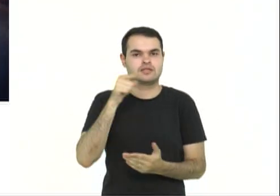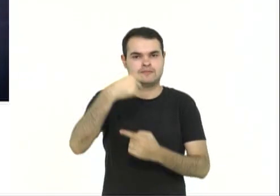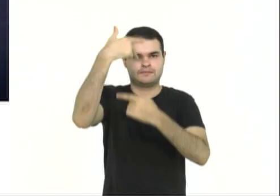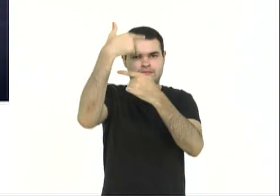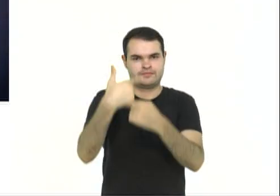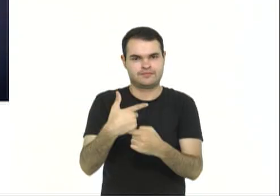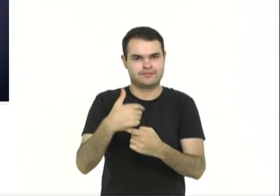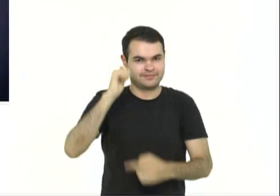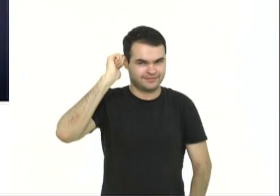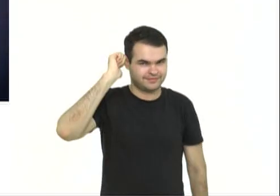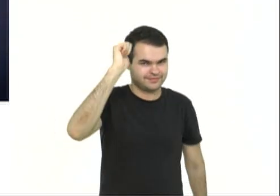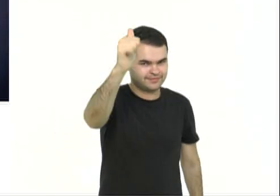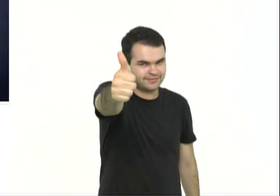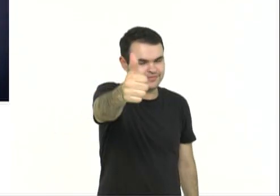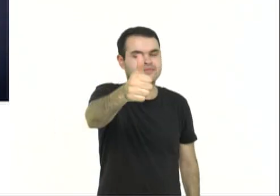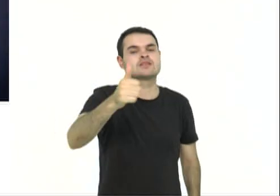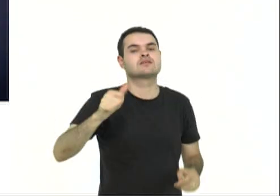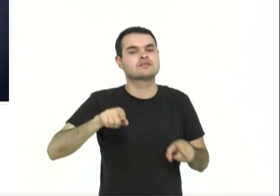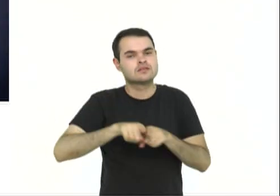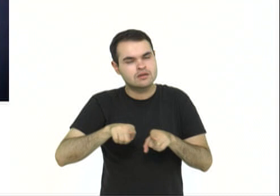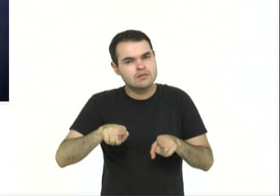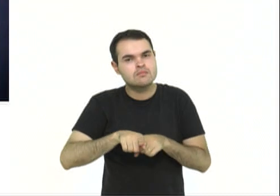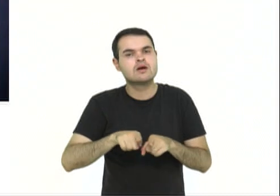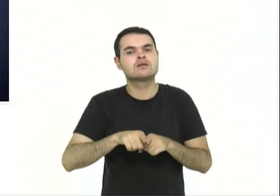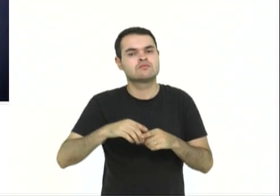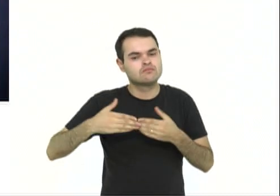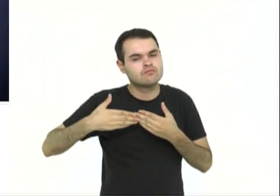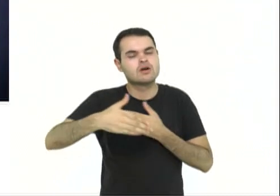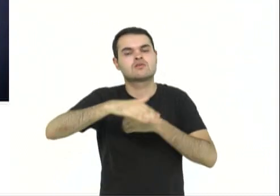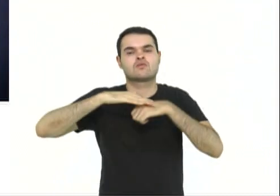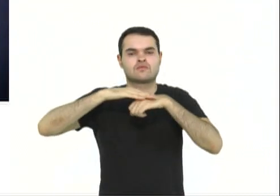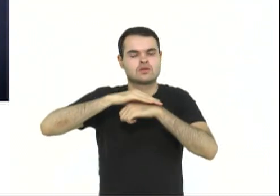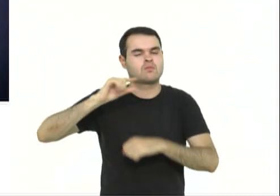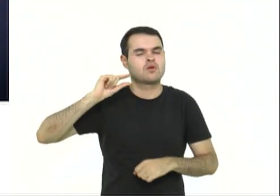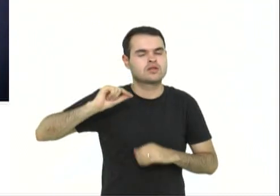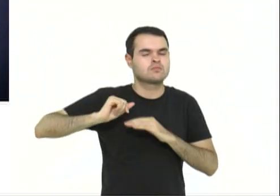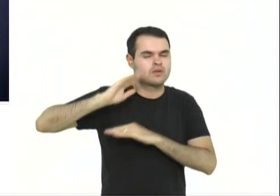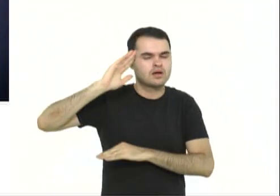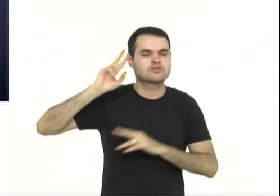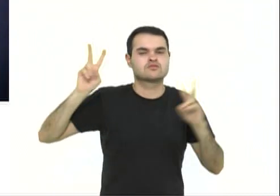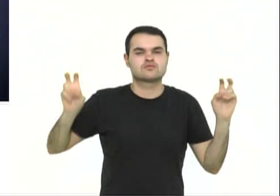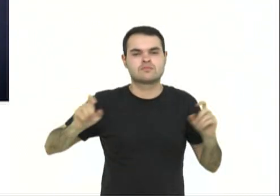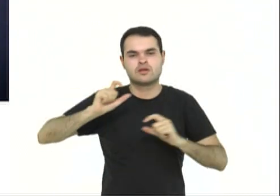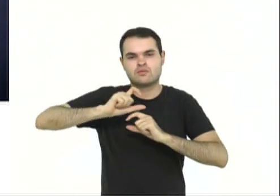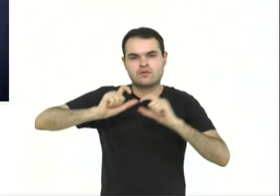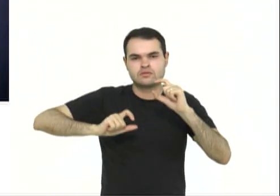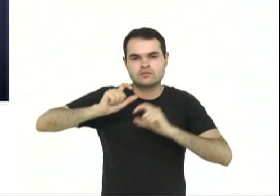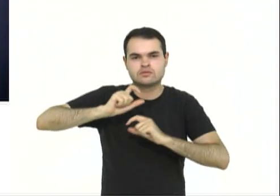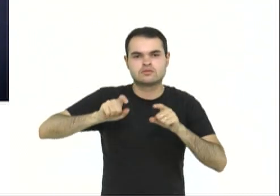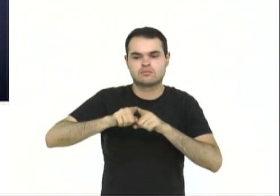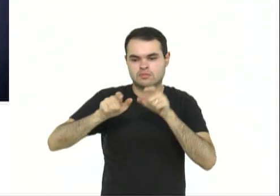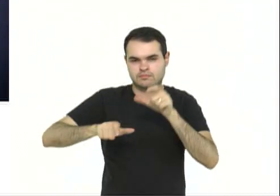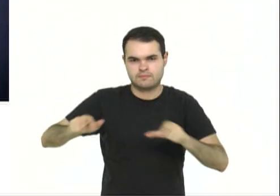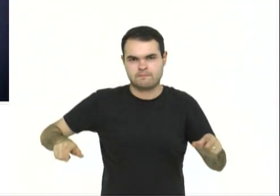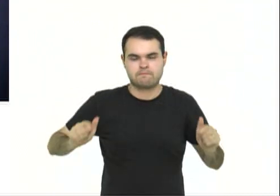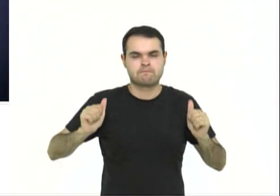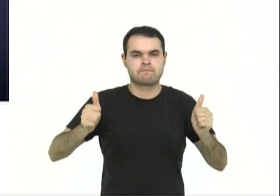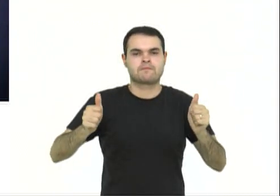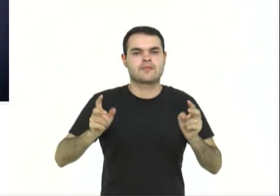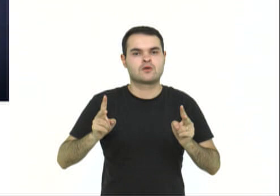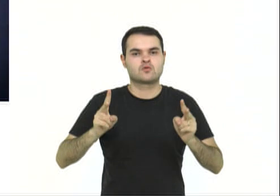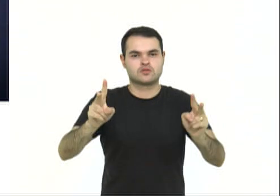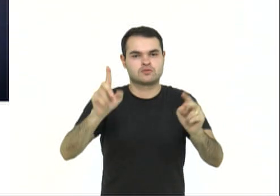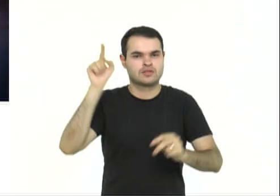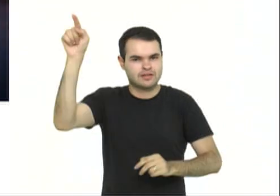com vocês e a gente vai conversar um pouquinho mais sobre as histórias em quadrinhos e os personagens de história em quadrinhos. Continuamos